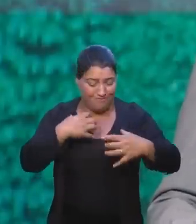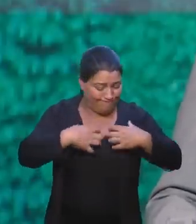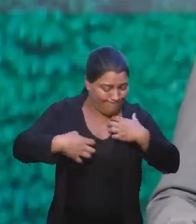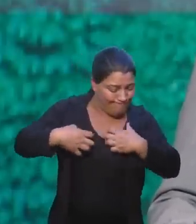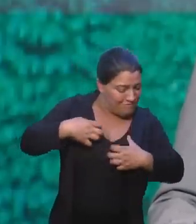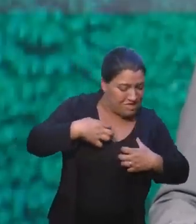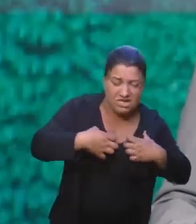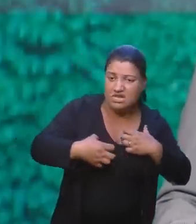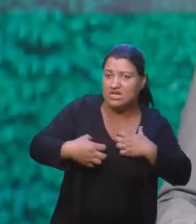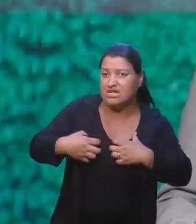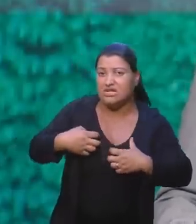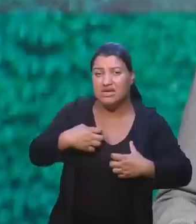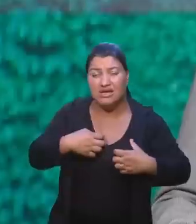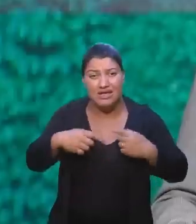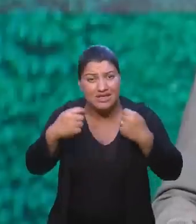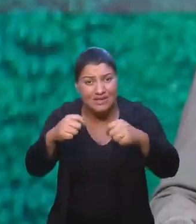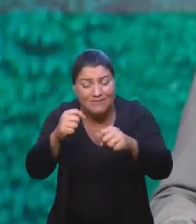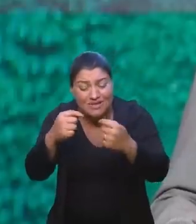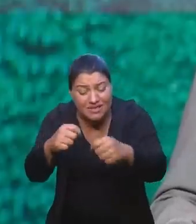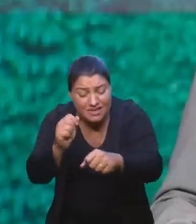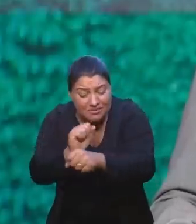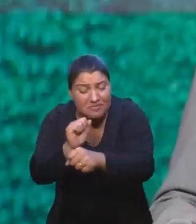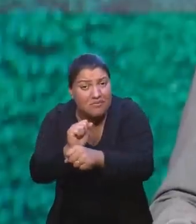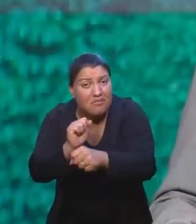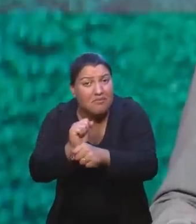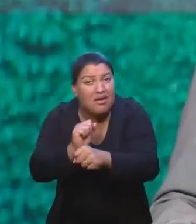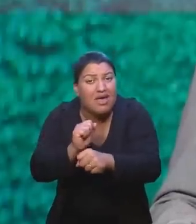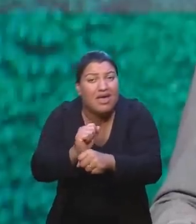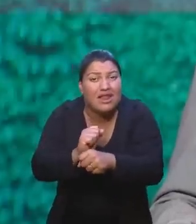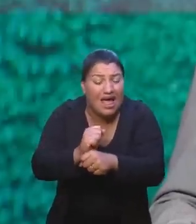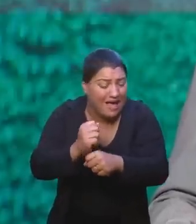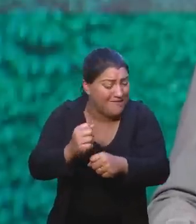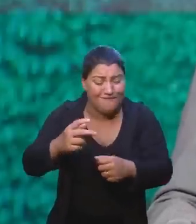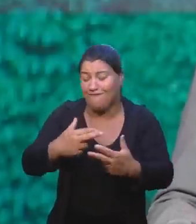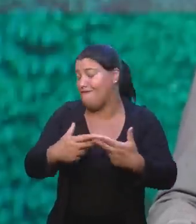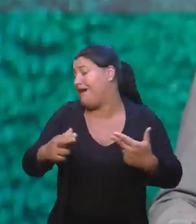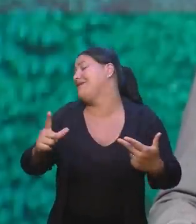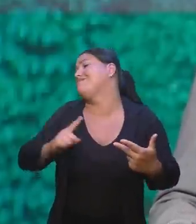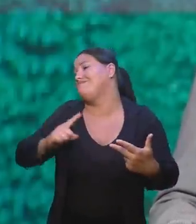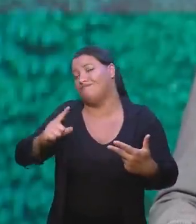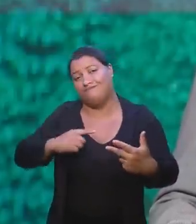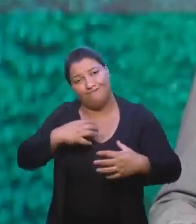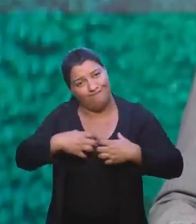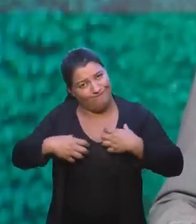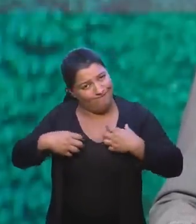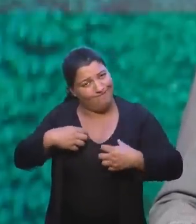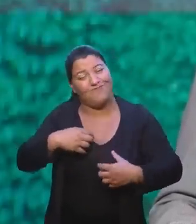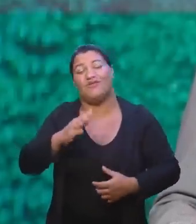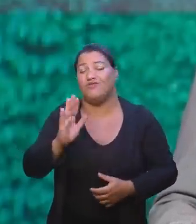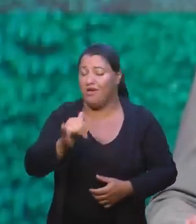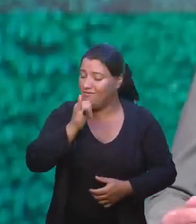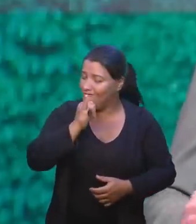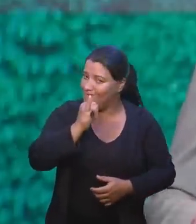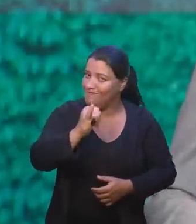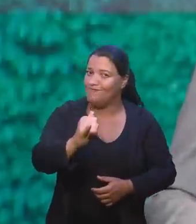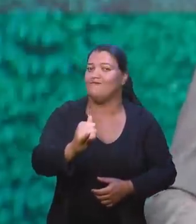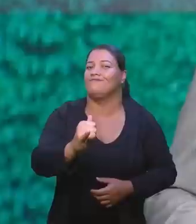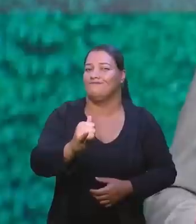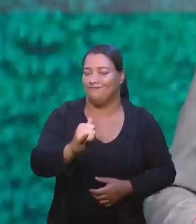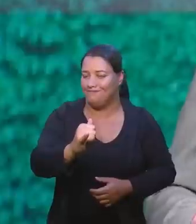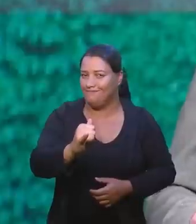rebenta, como tendes que esperar e ver rebentar muitas outras, conforme vos temos anunciados.